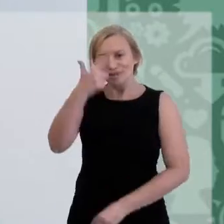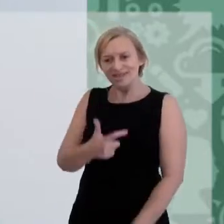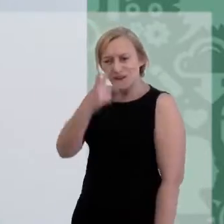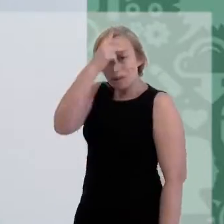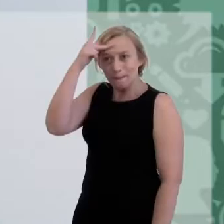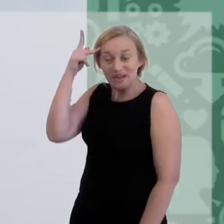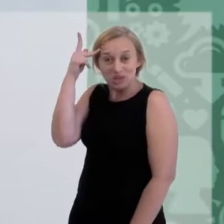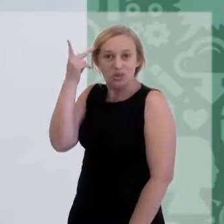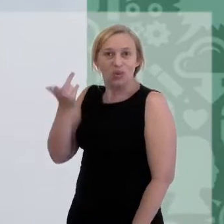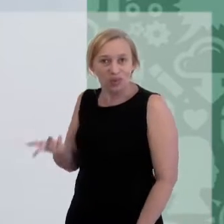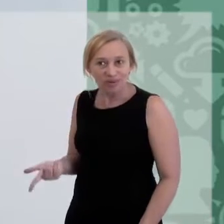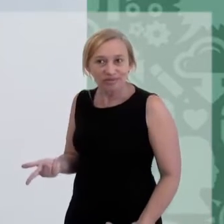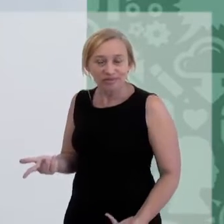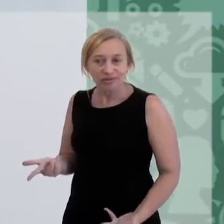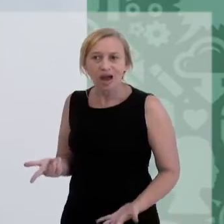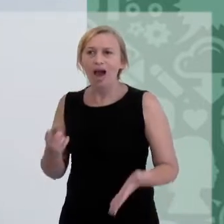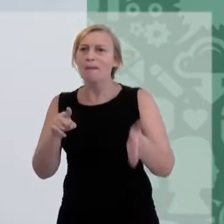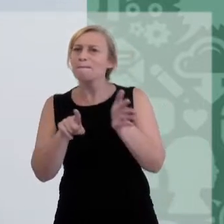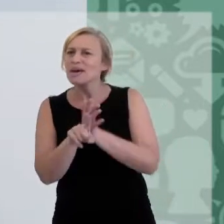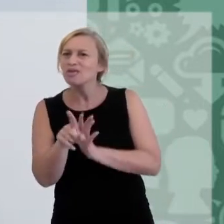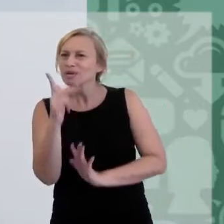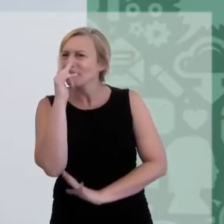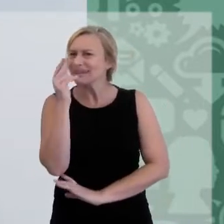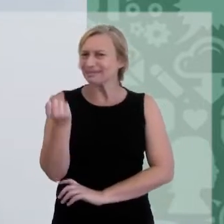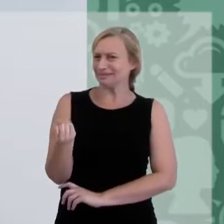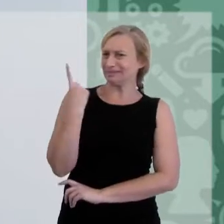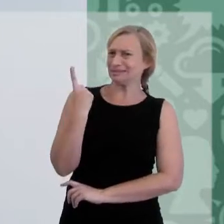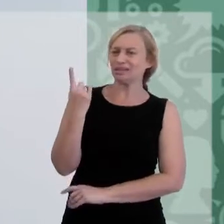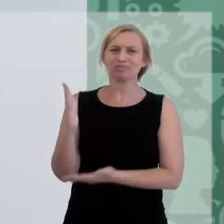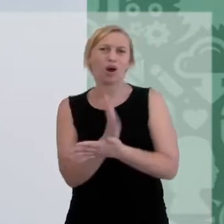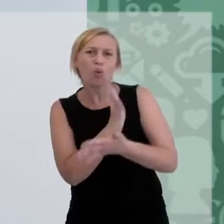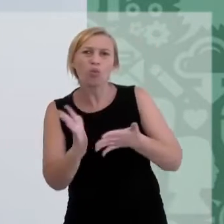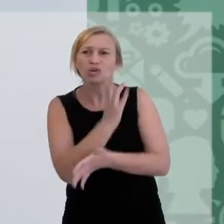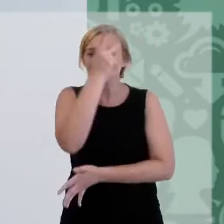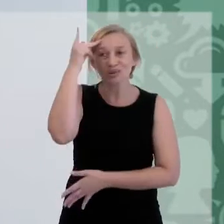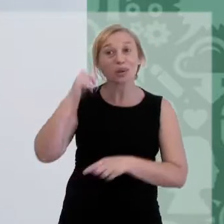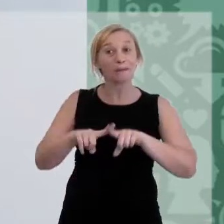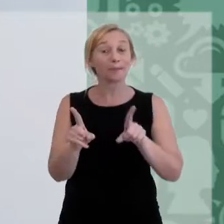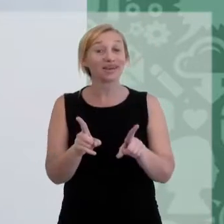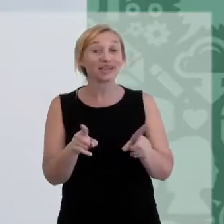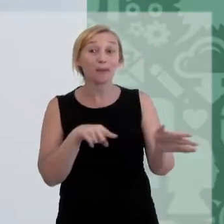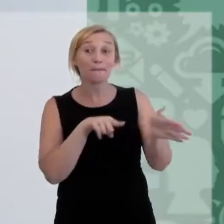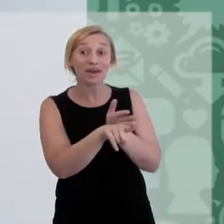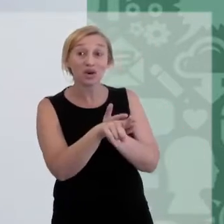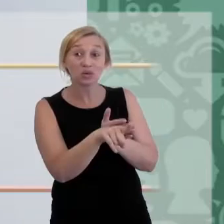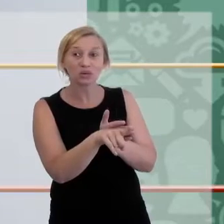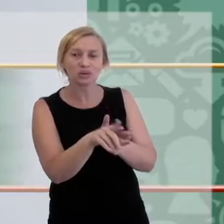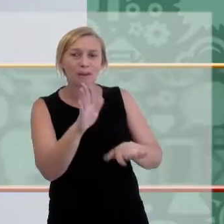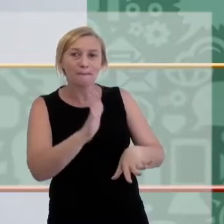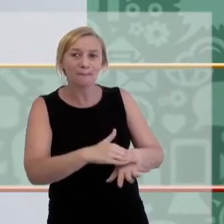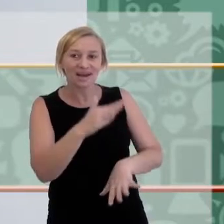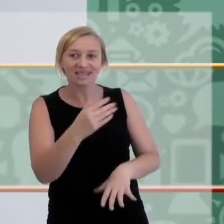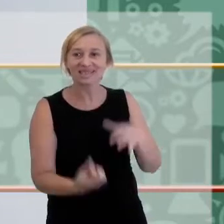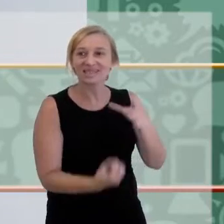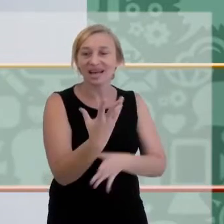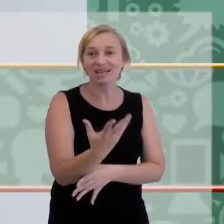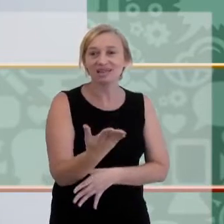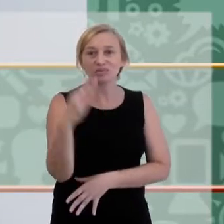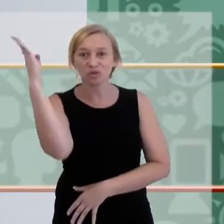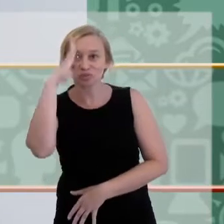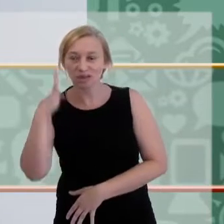ser uma pessoa fria? A pergunta pode parecer estranha para algumas pessoas, mas essa foi a pergunta mais feita